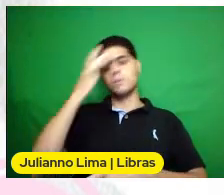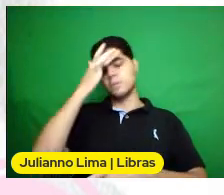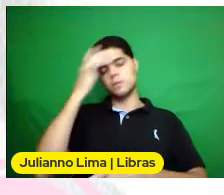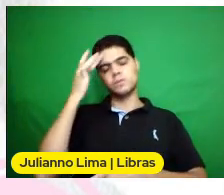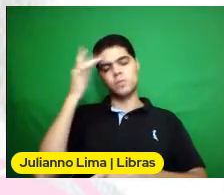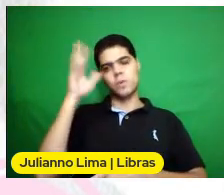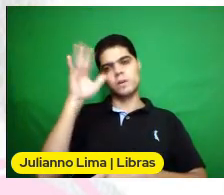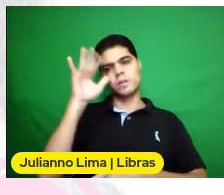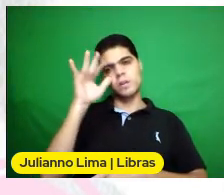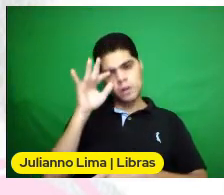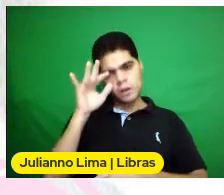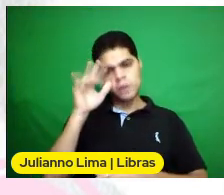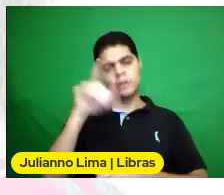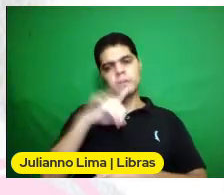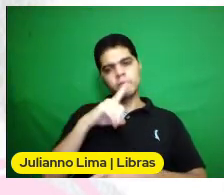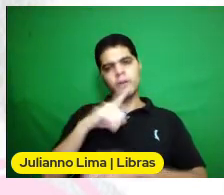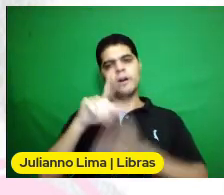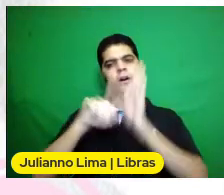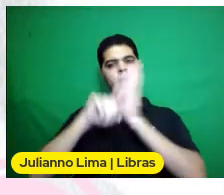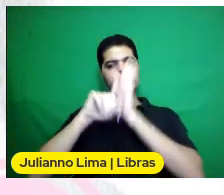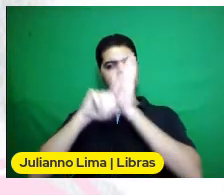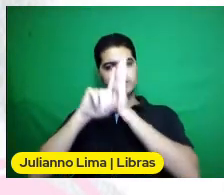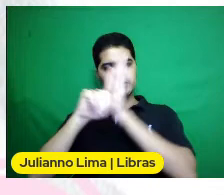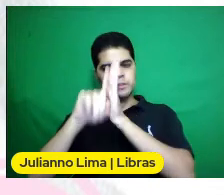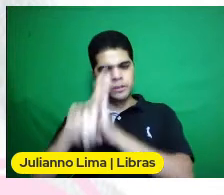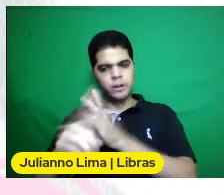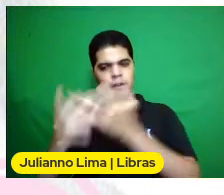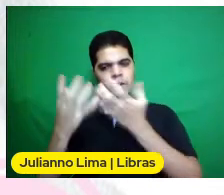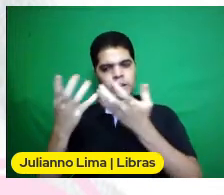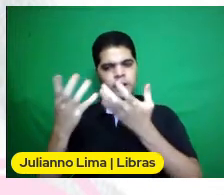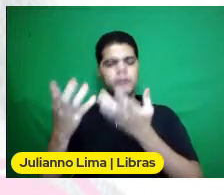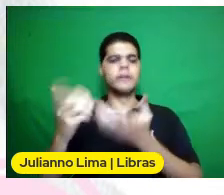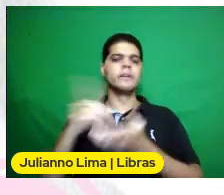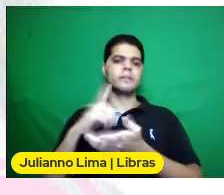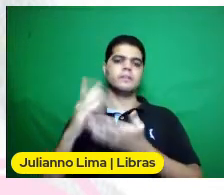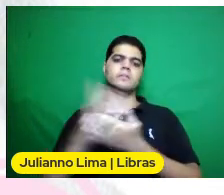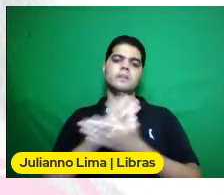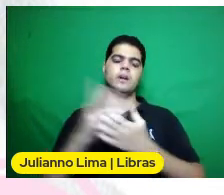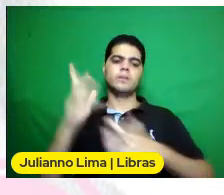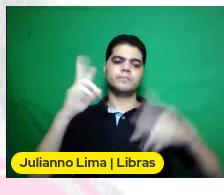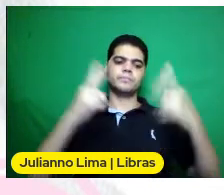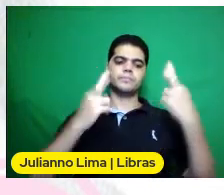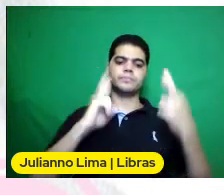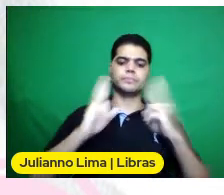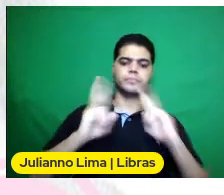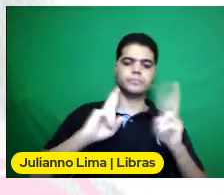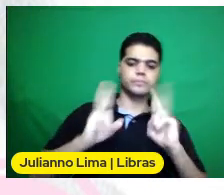vá buscar, né? Porque tem alguns relatos desencontrados, tem muitos relatos